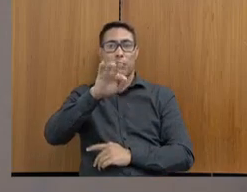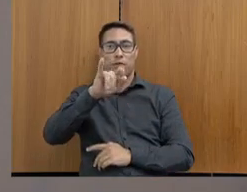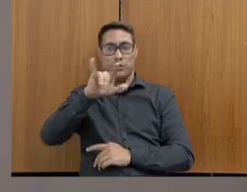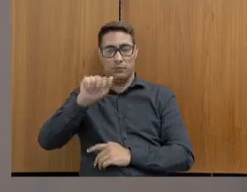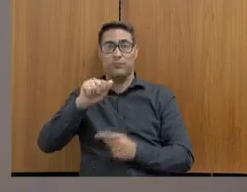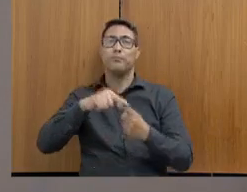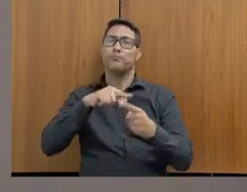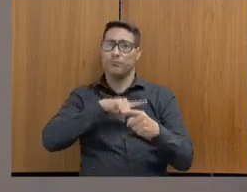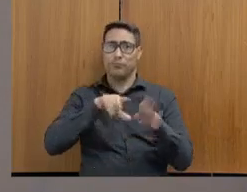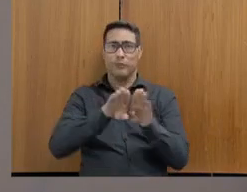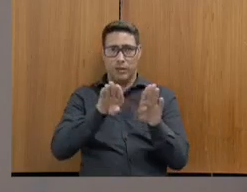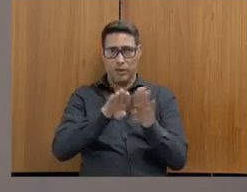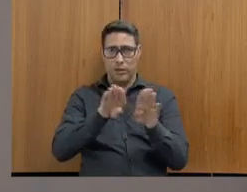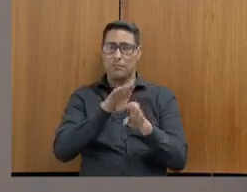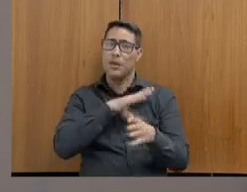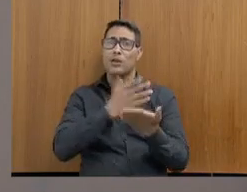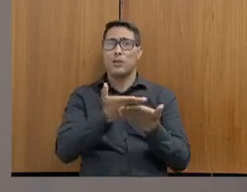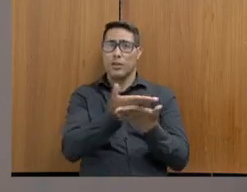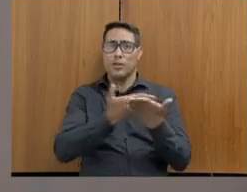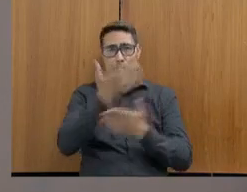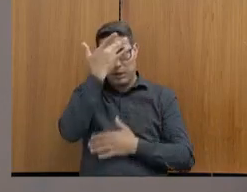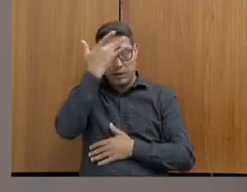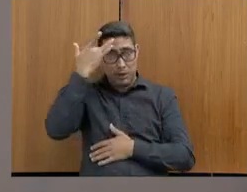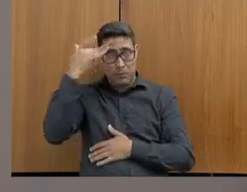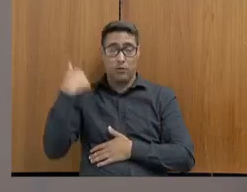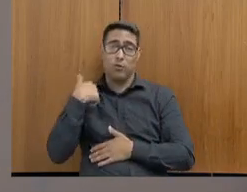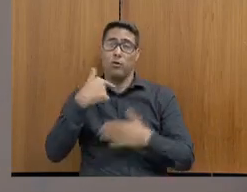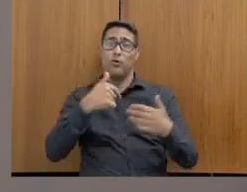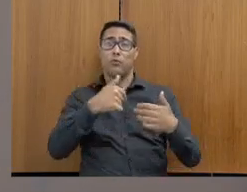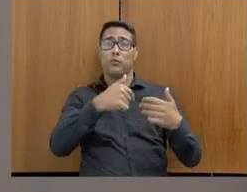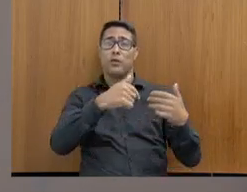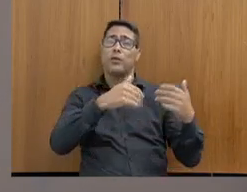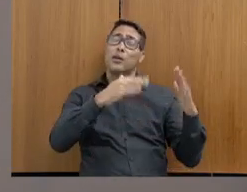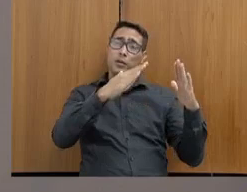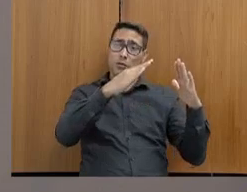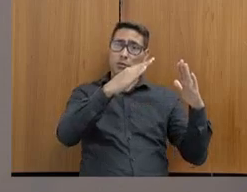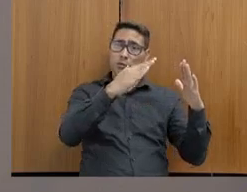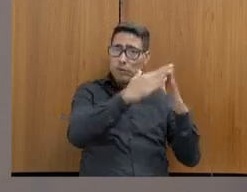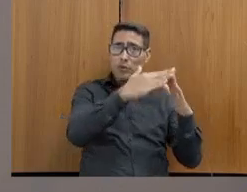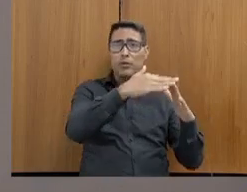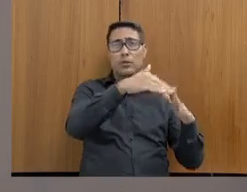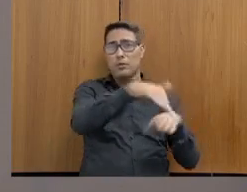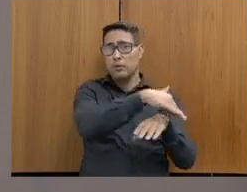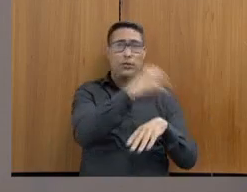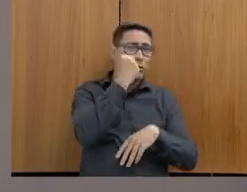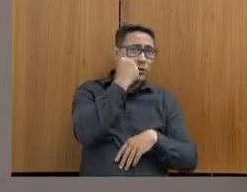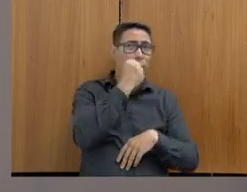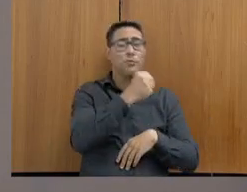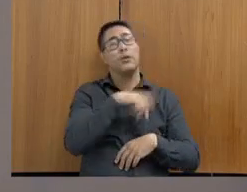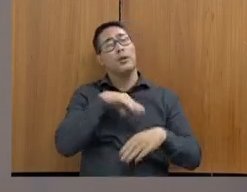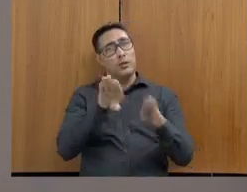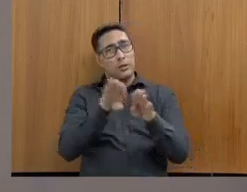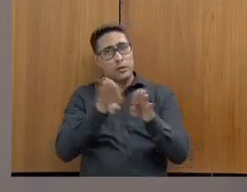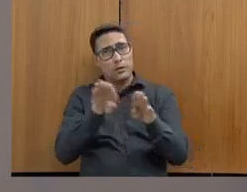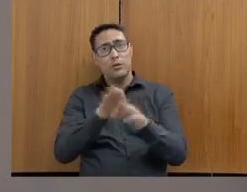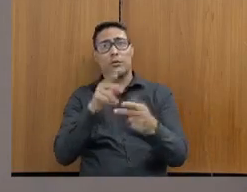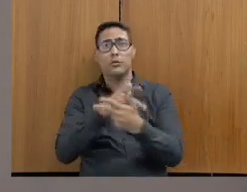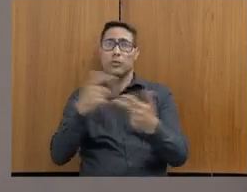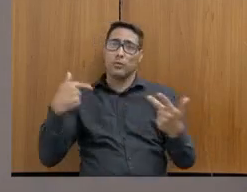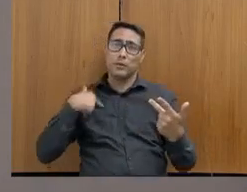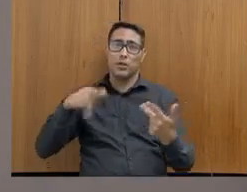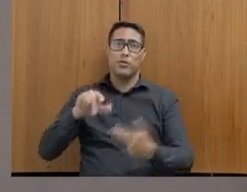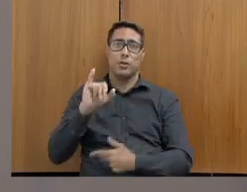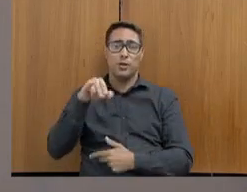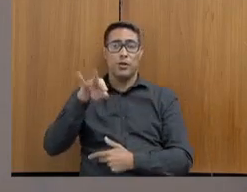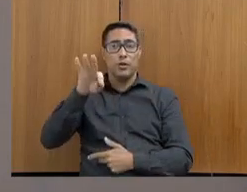também de atendimento às pessoas em situação de rua e também né o curso de investigação nos casos de intolerância religiosa